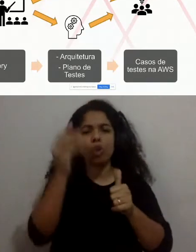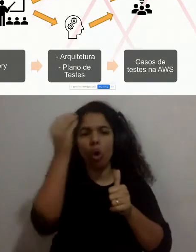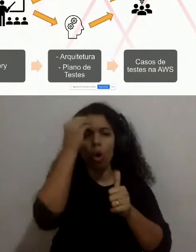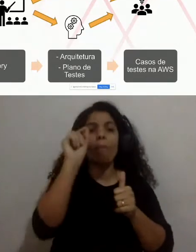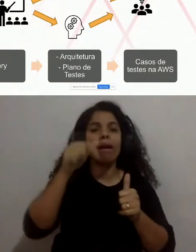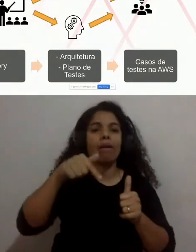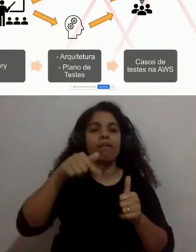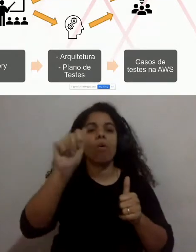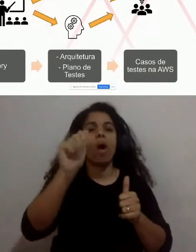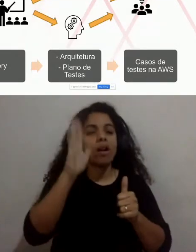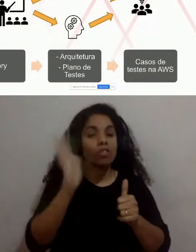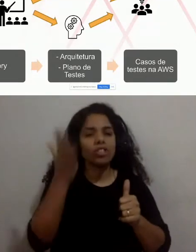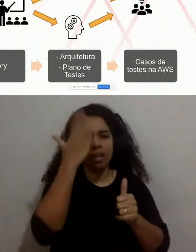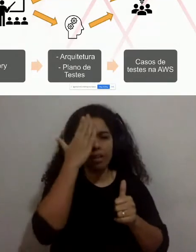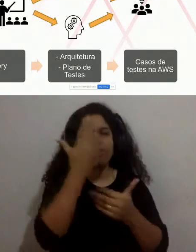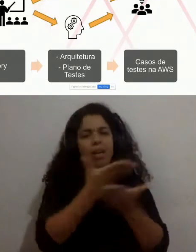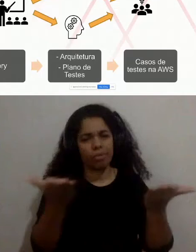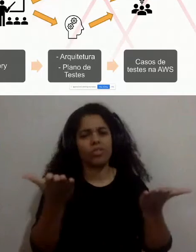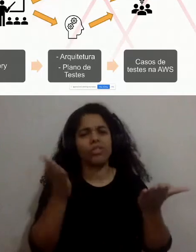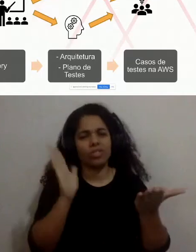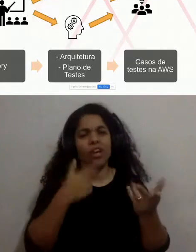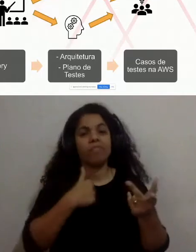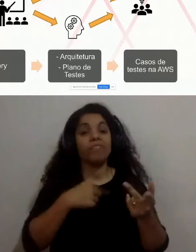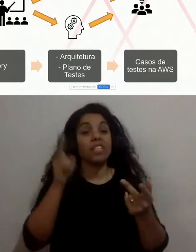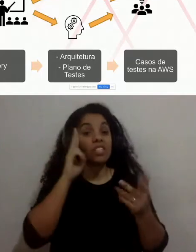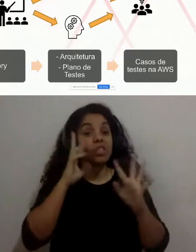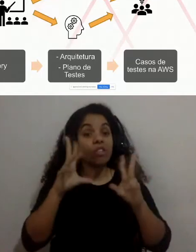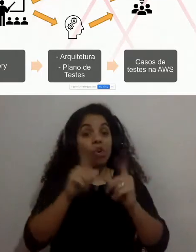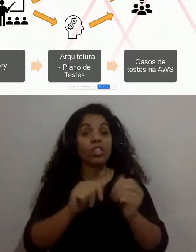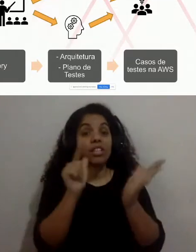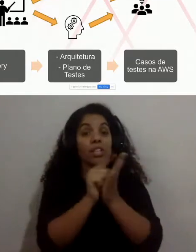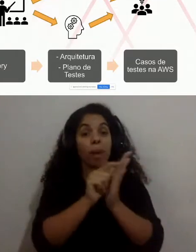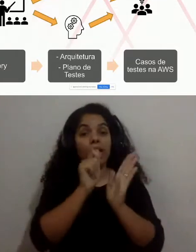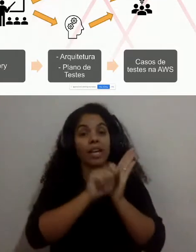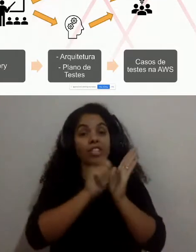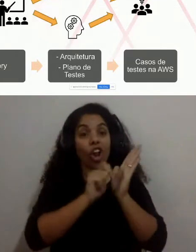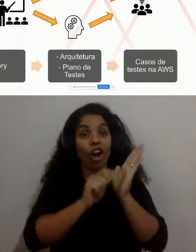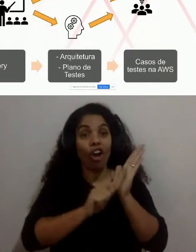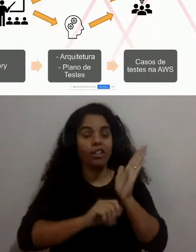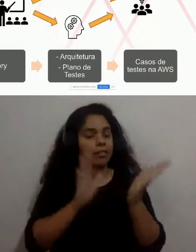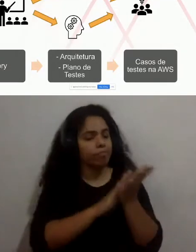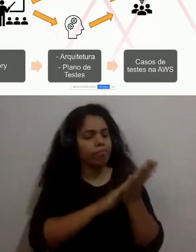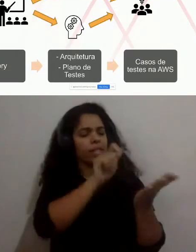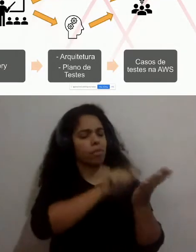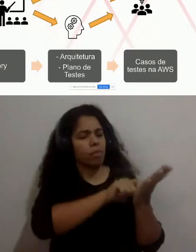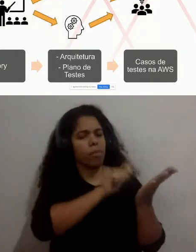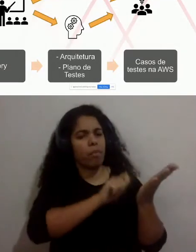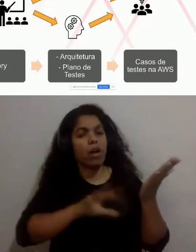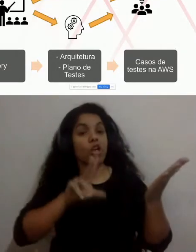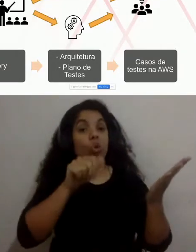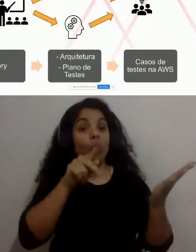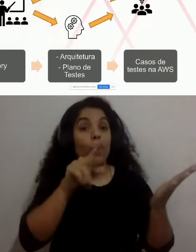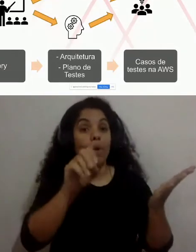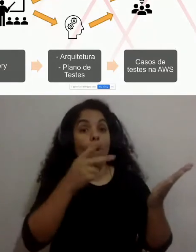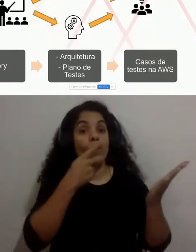Vocês estão cansados de saber disso. Então, segunda-feira, todo mundo com um bloquinho de notas na mão para anotar tudo que o PO vai falar e